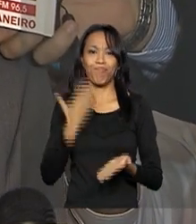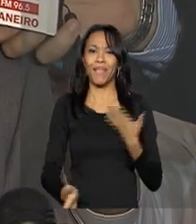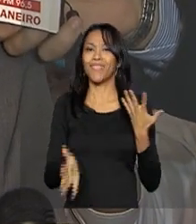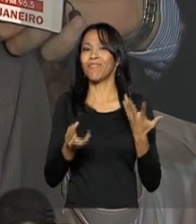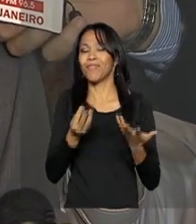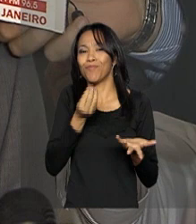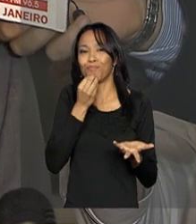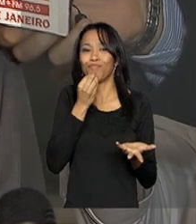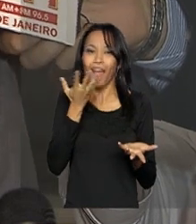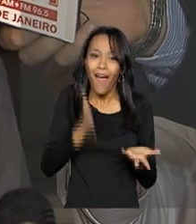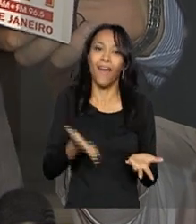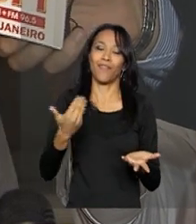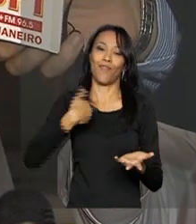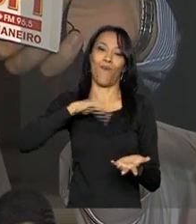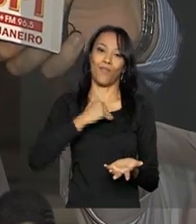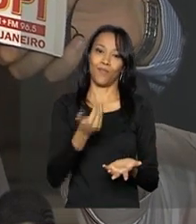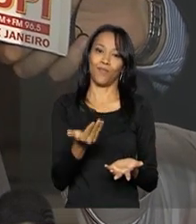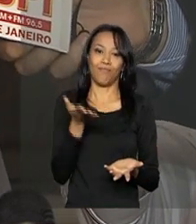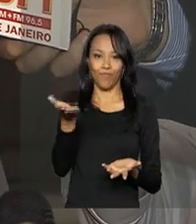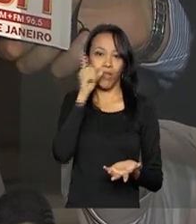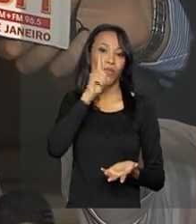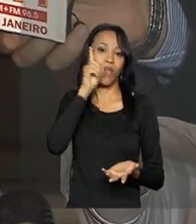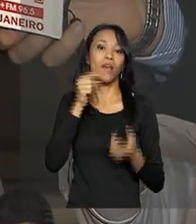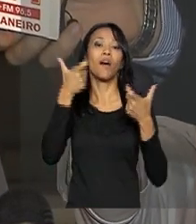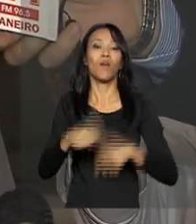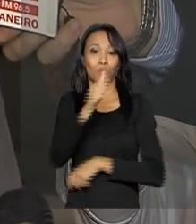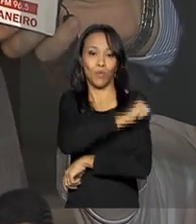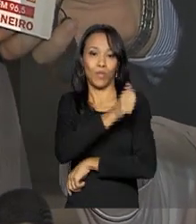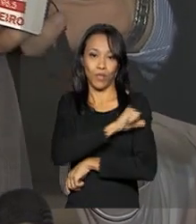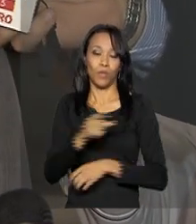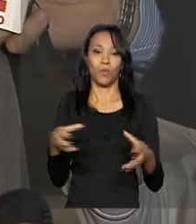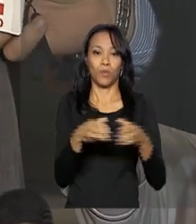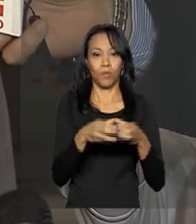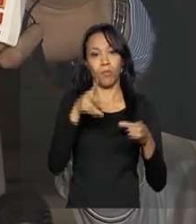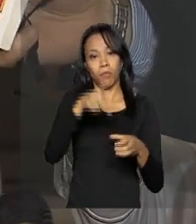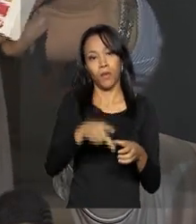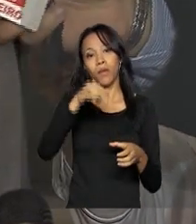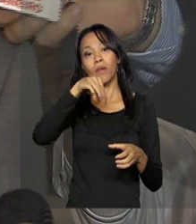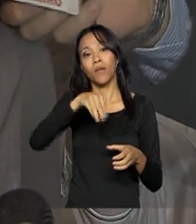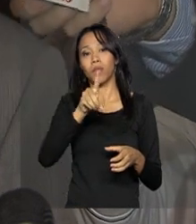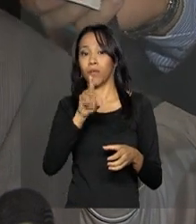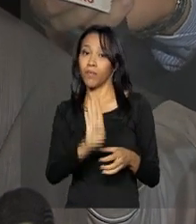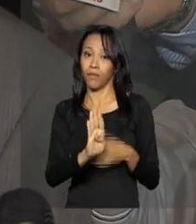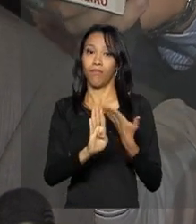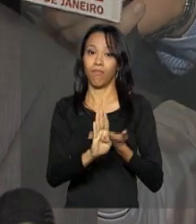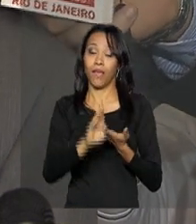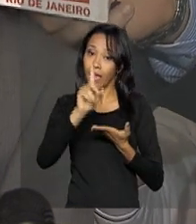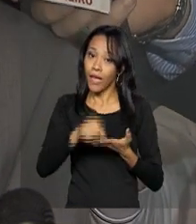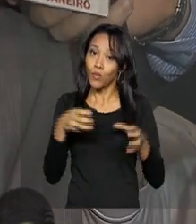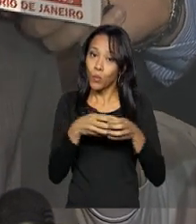era claramente nosso do deputado Washington Reis do Rio de Janeiro do PMDB que é do grupo do